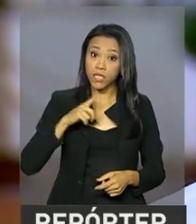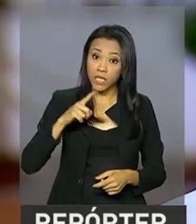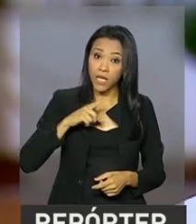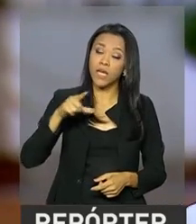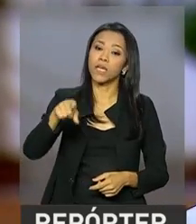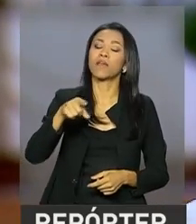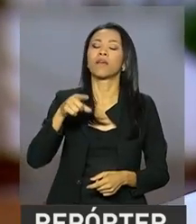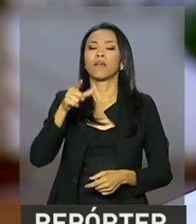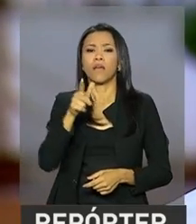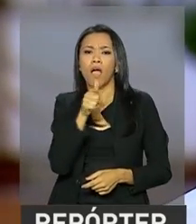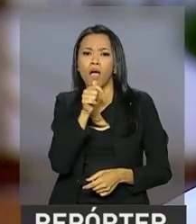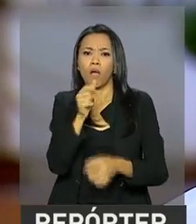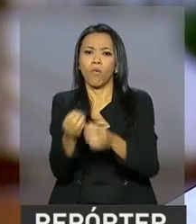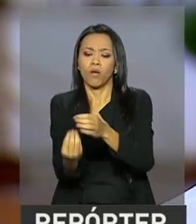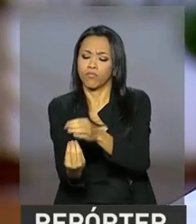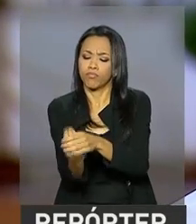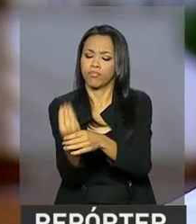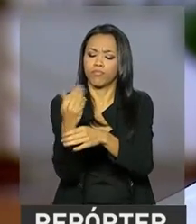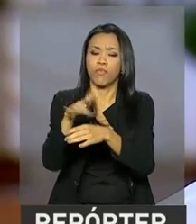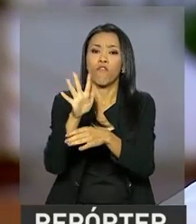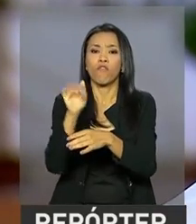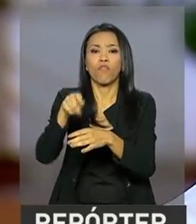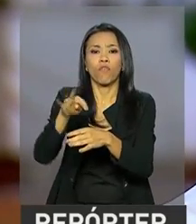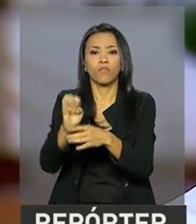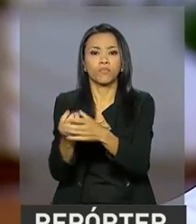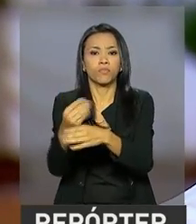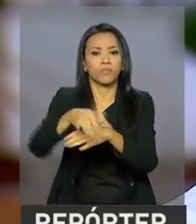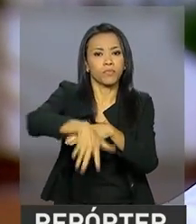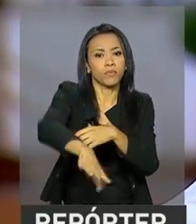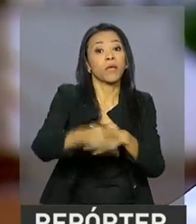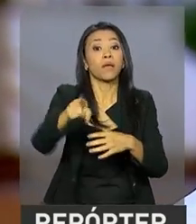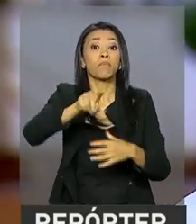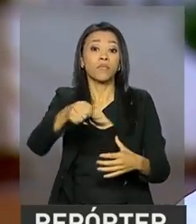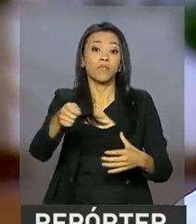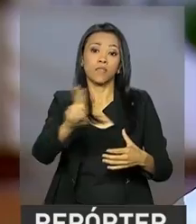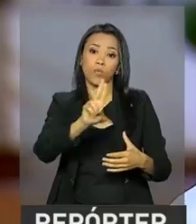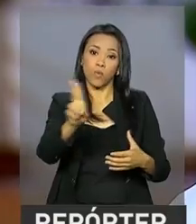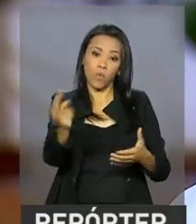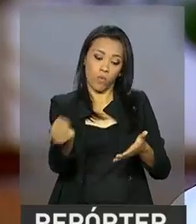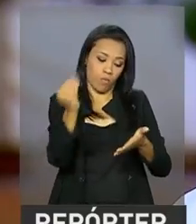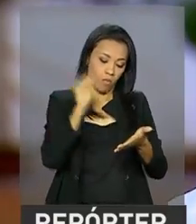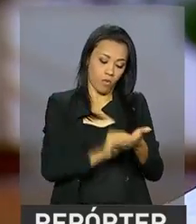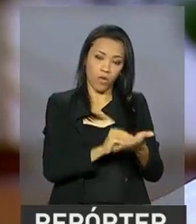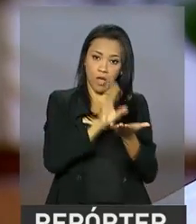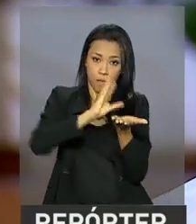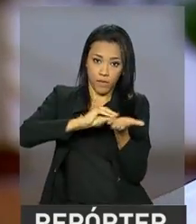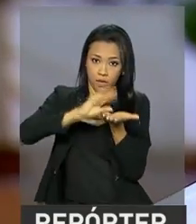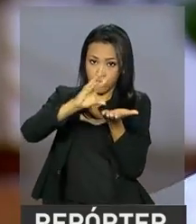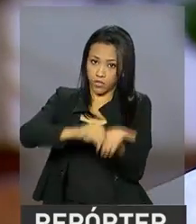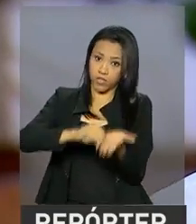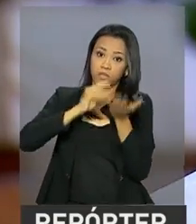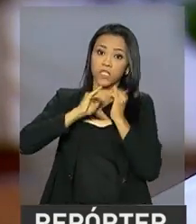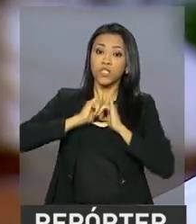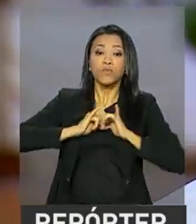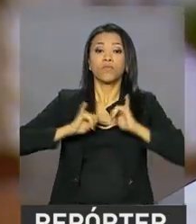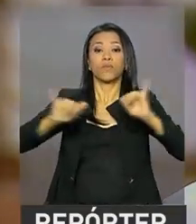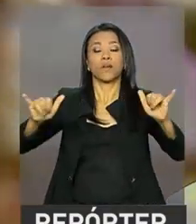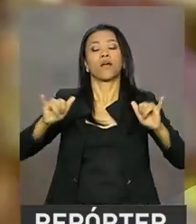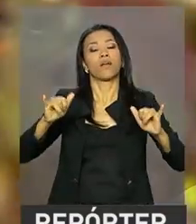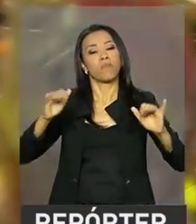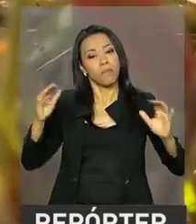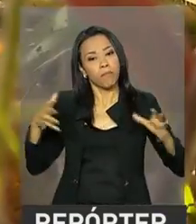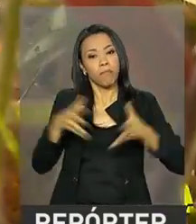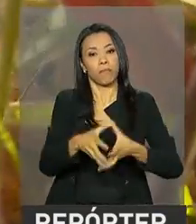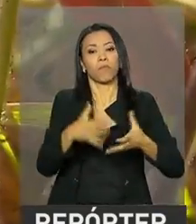é uma forma de obter apoio para regularizar os seus passivos pessoalmente na sede do dhpp hídricas e com isso também é compor o